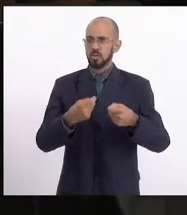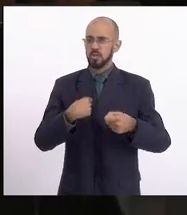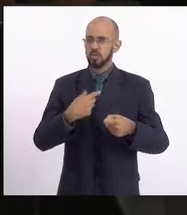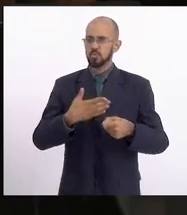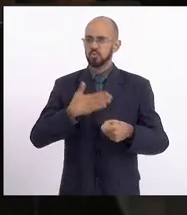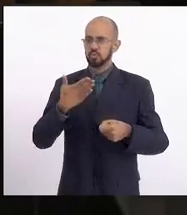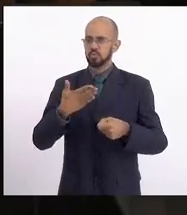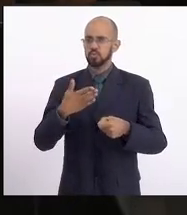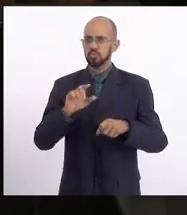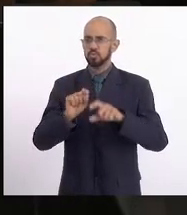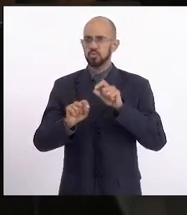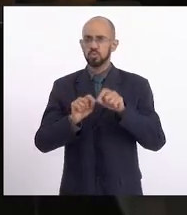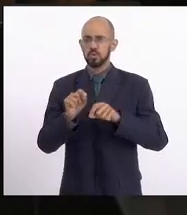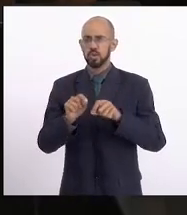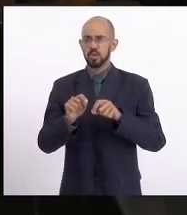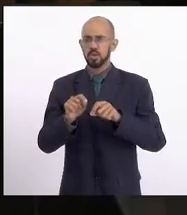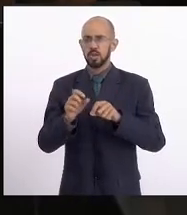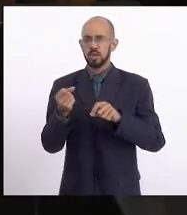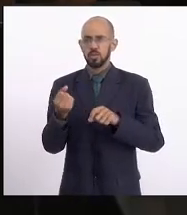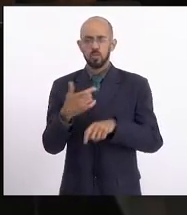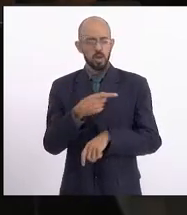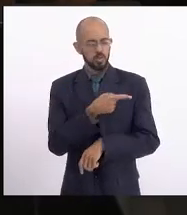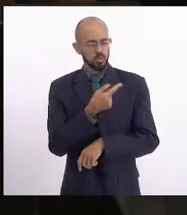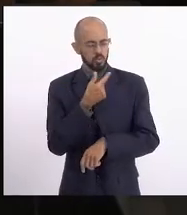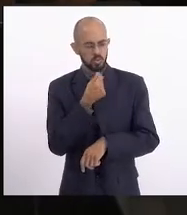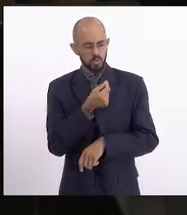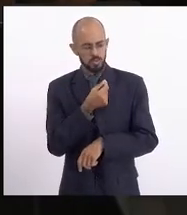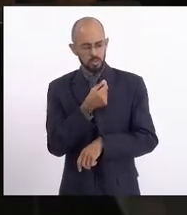que susto eu levei quando o frentista